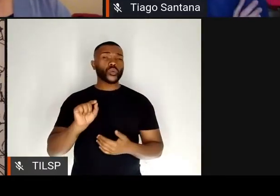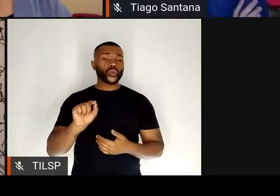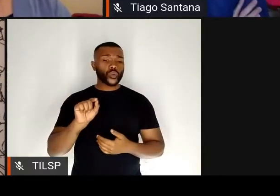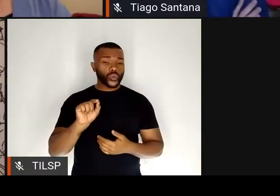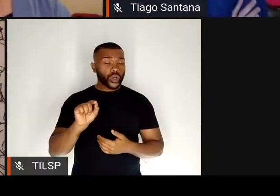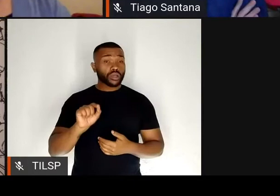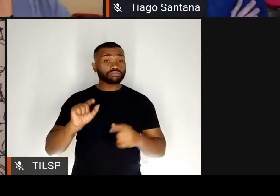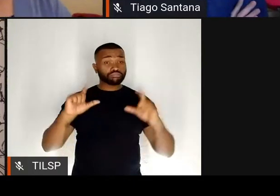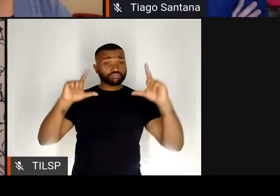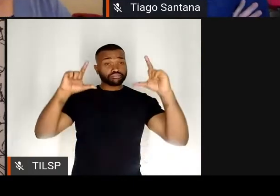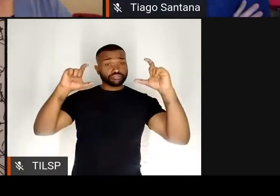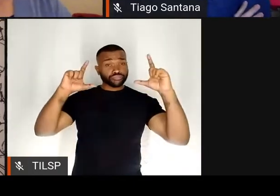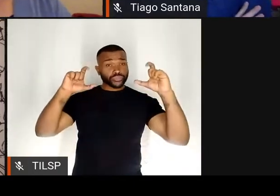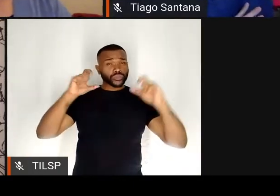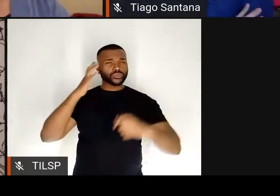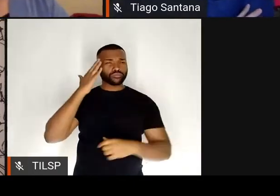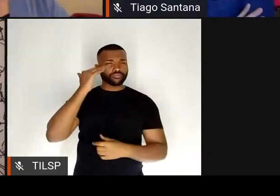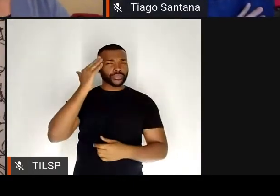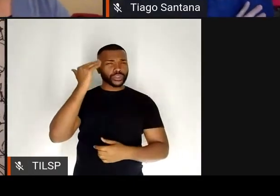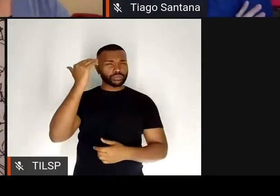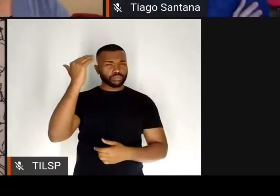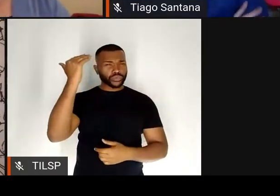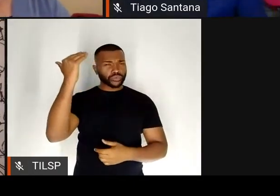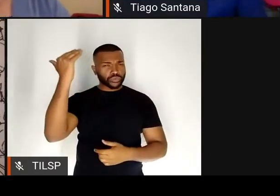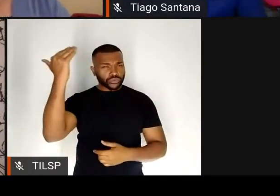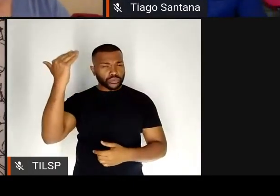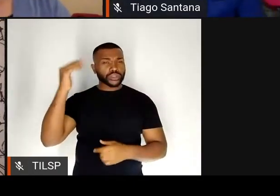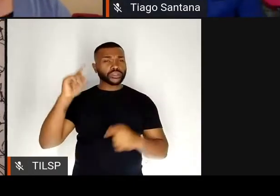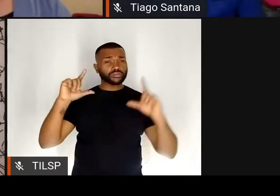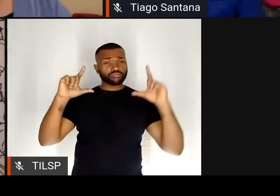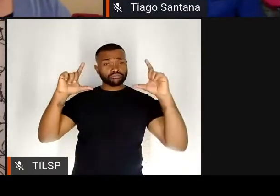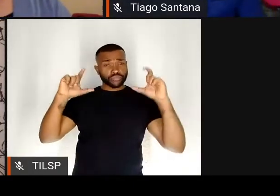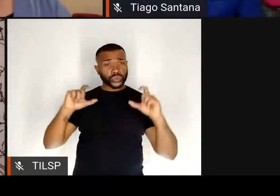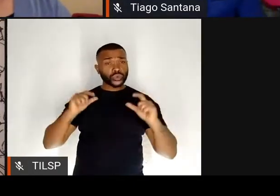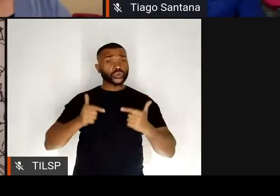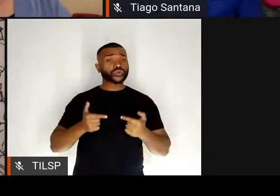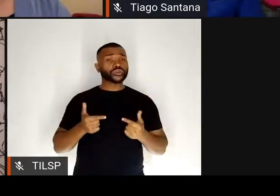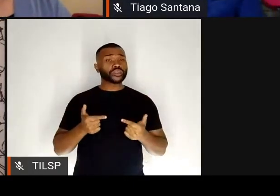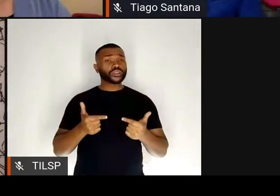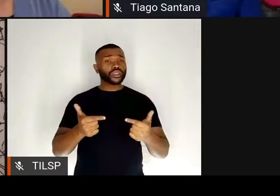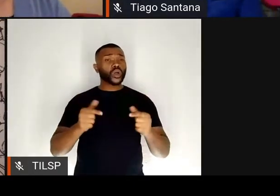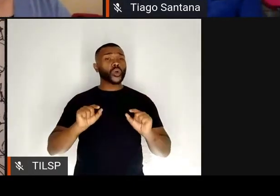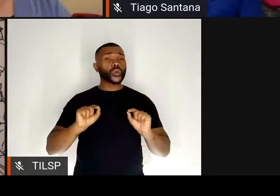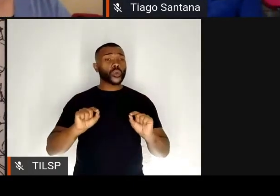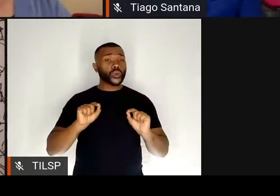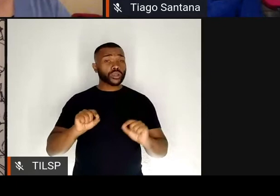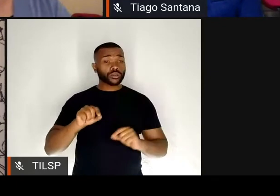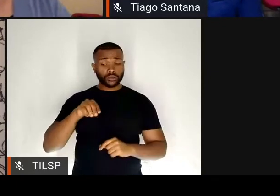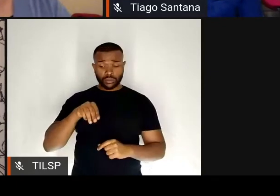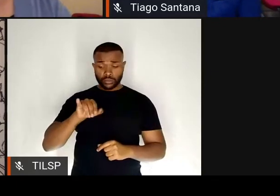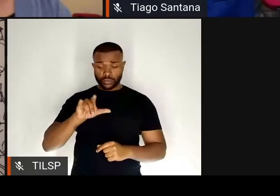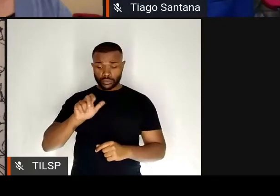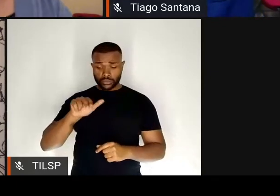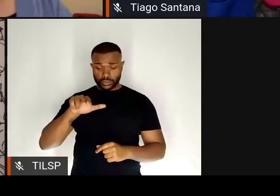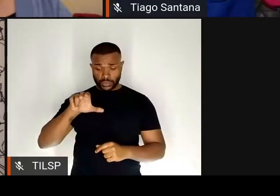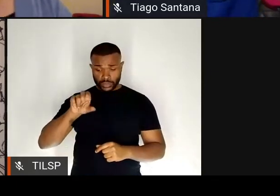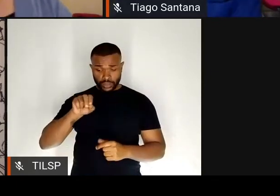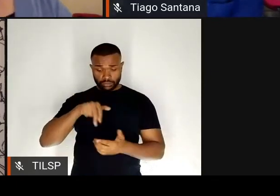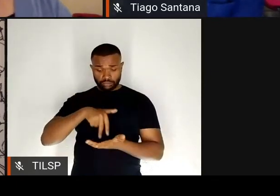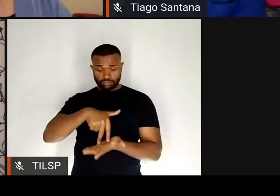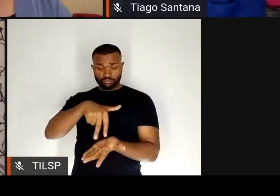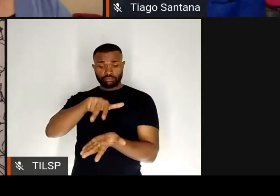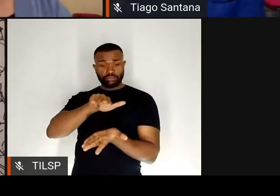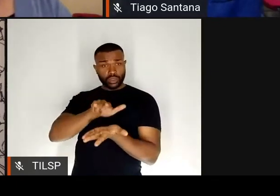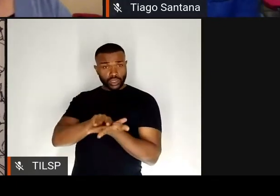uma das fotografias mais conhecidas, talvez, né, da fotografia de guerra, que é a do miliciano caindo, do Robert Capa, né, que é